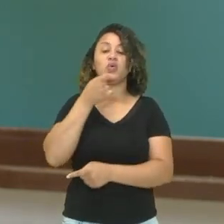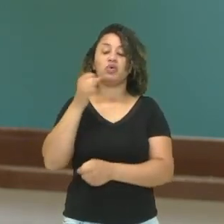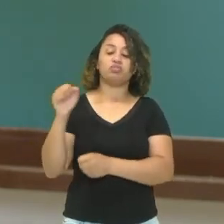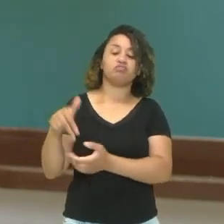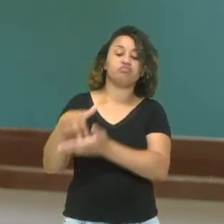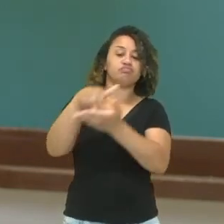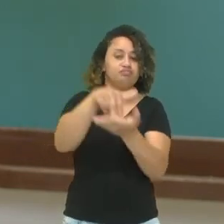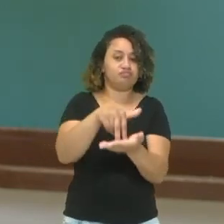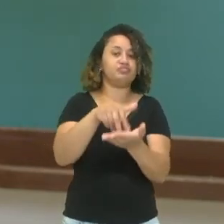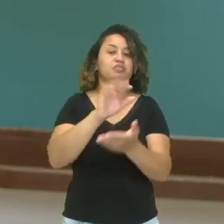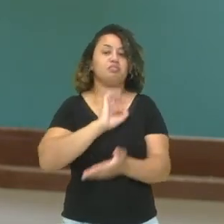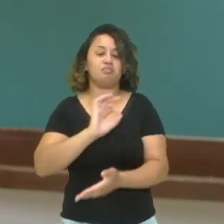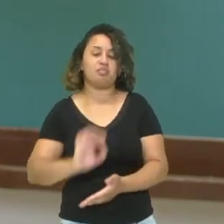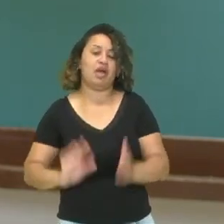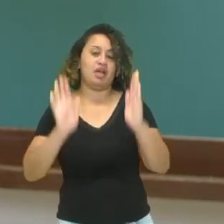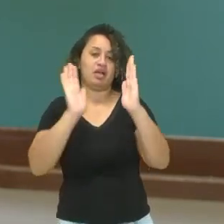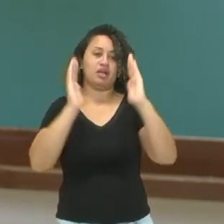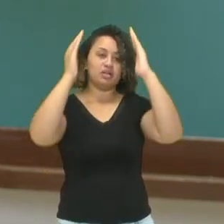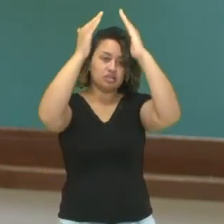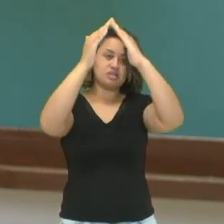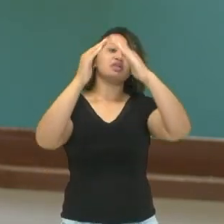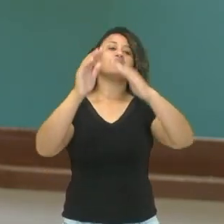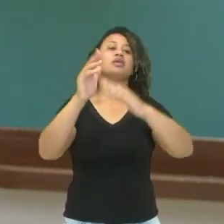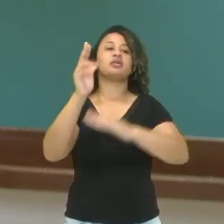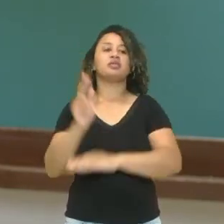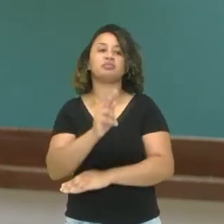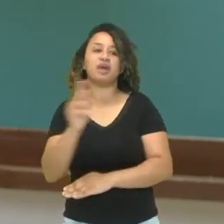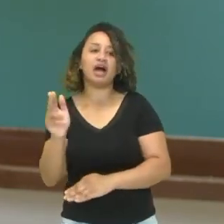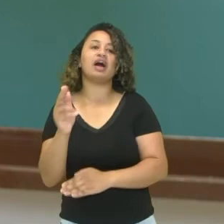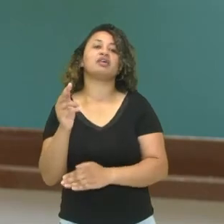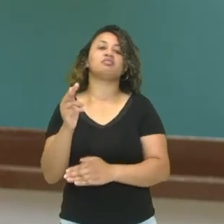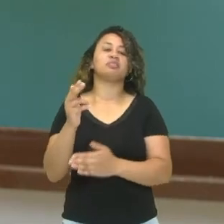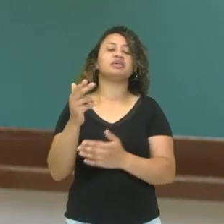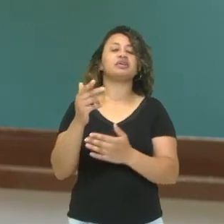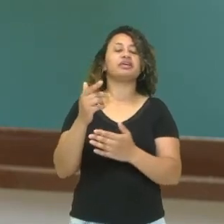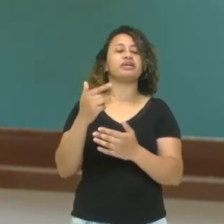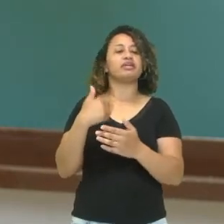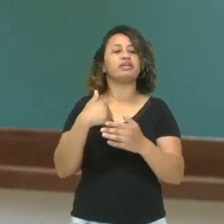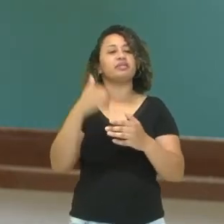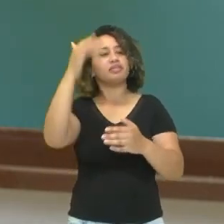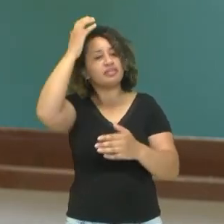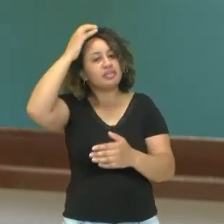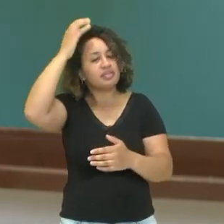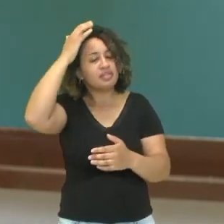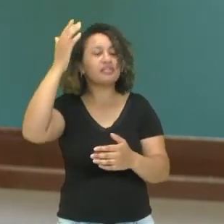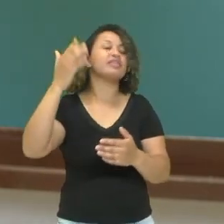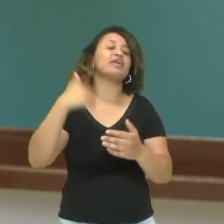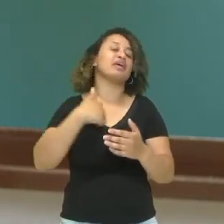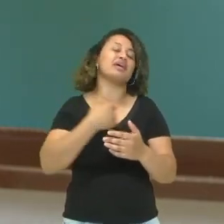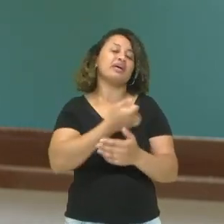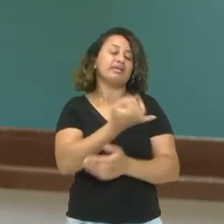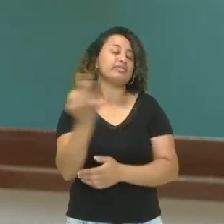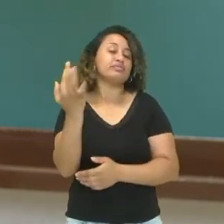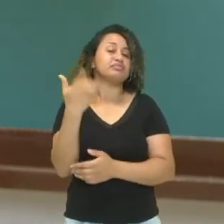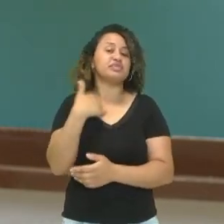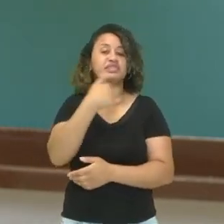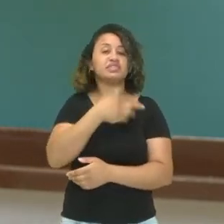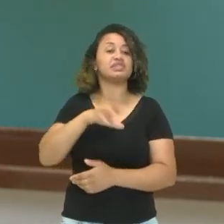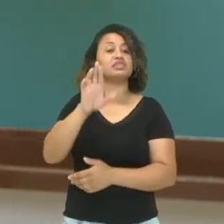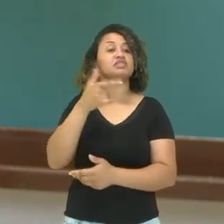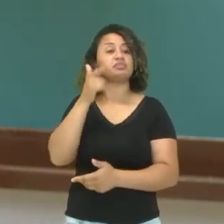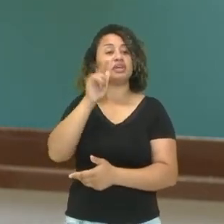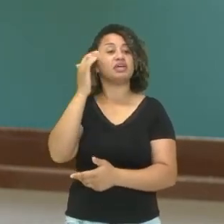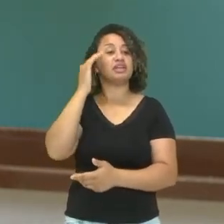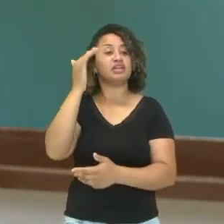destaque, como padre, bispo, papa, rabino, sheik, enfim, apenas aqui para entendermos essa diferença